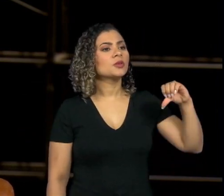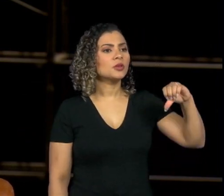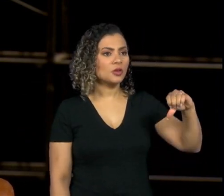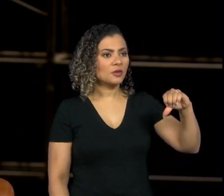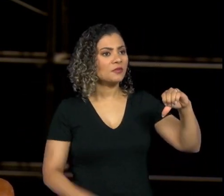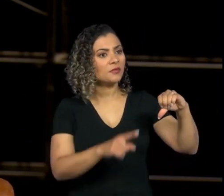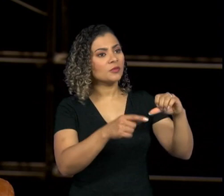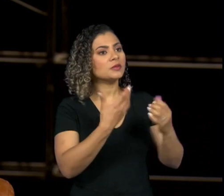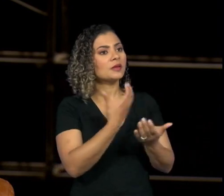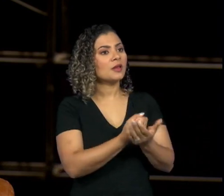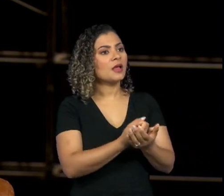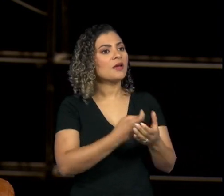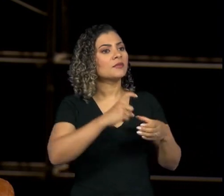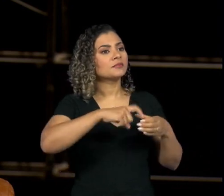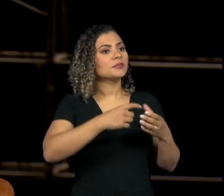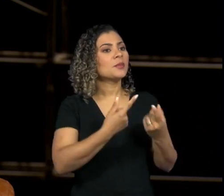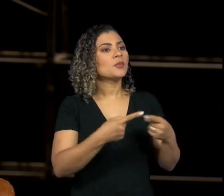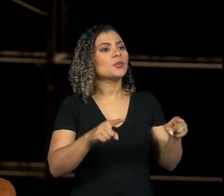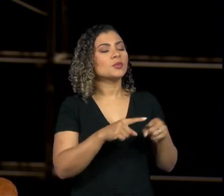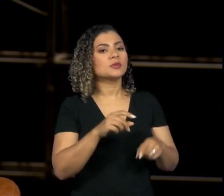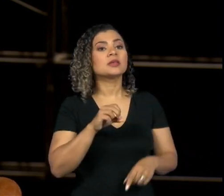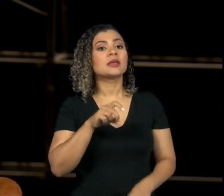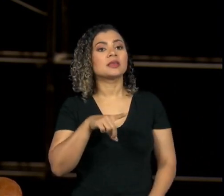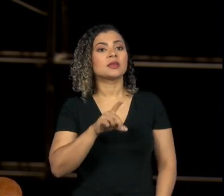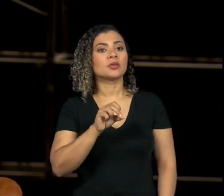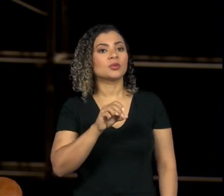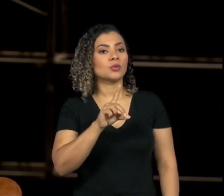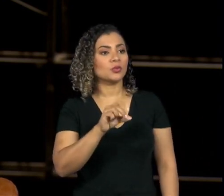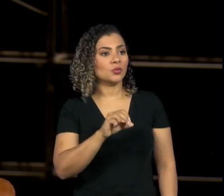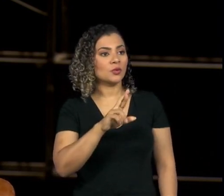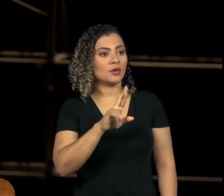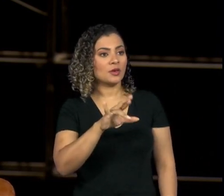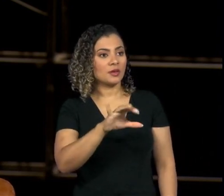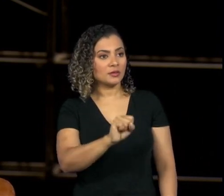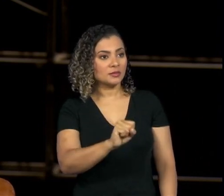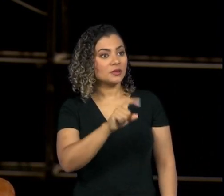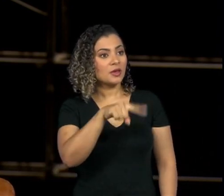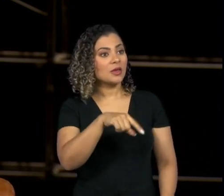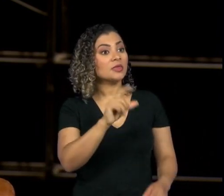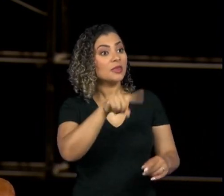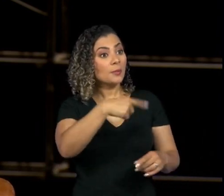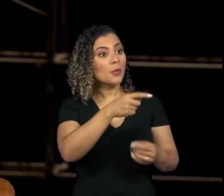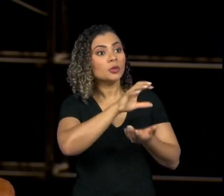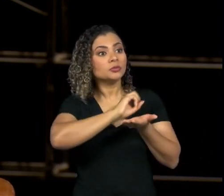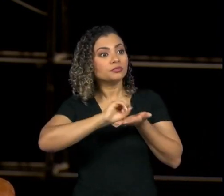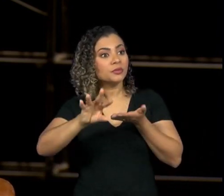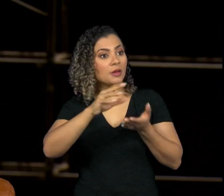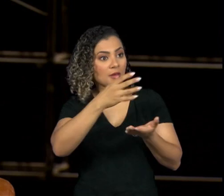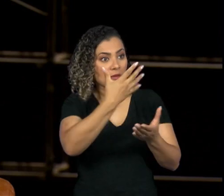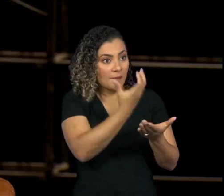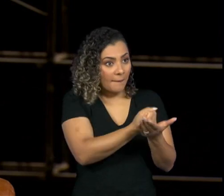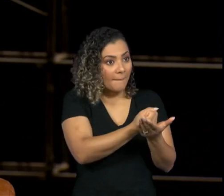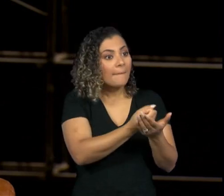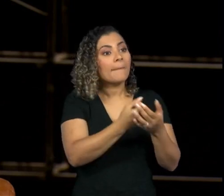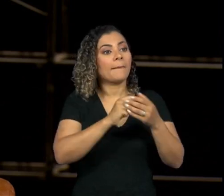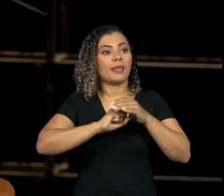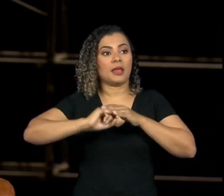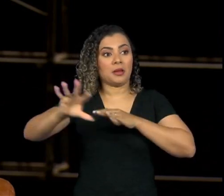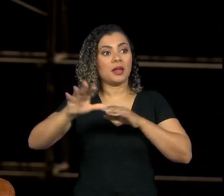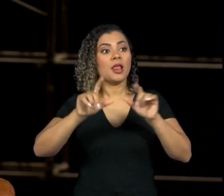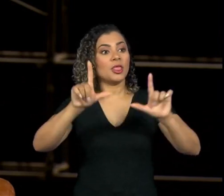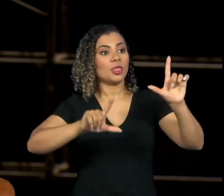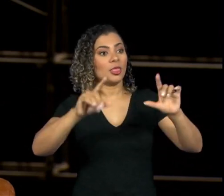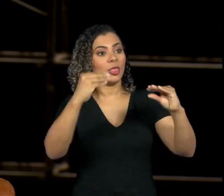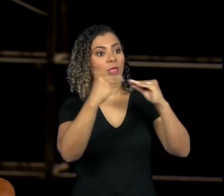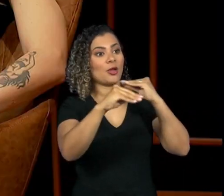Nando Reis. E aí foi um sucesso replicado diariamente numa novela da TV Globo. Sucesso, em horário nobre,